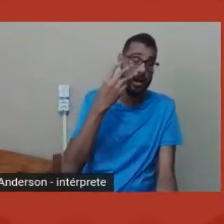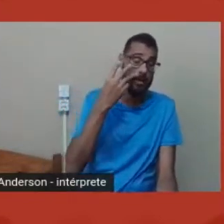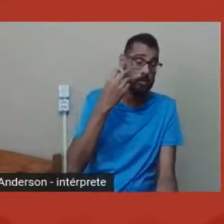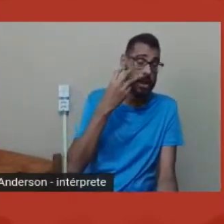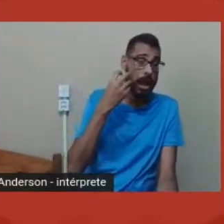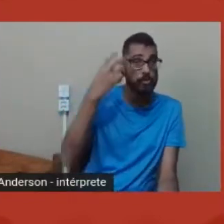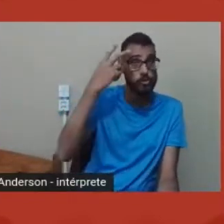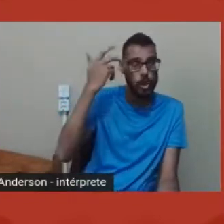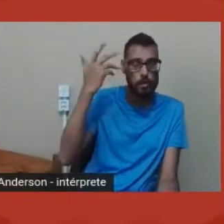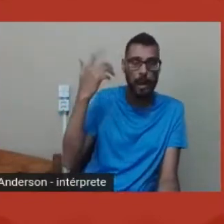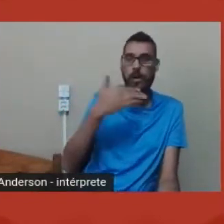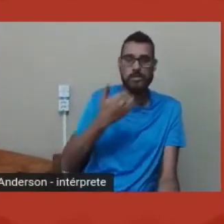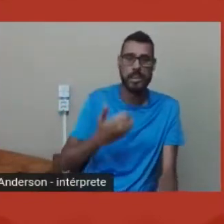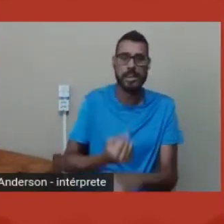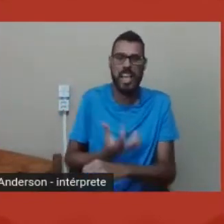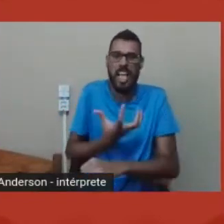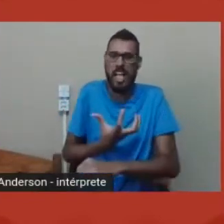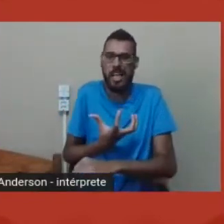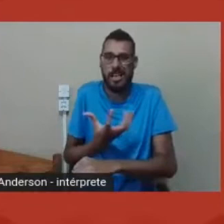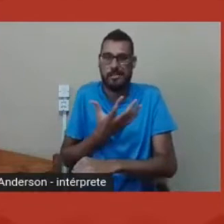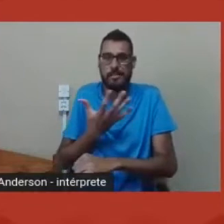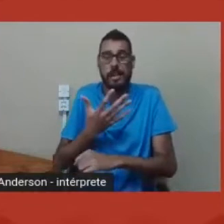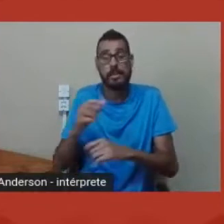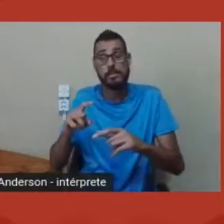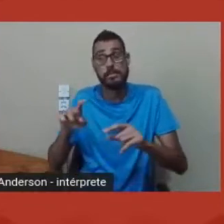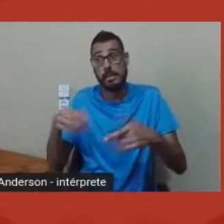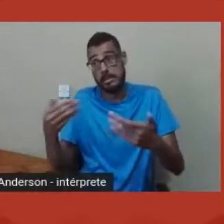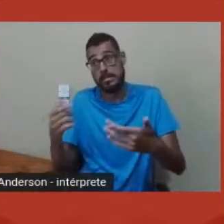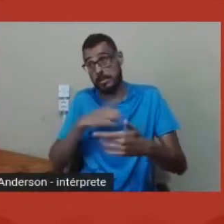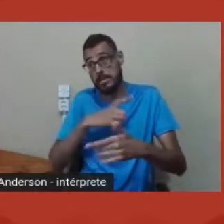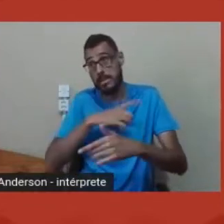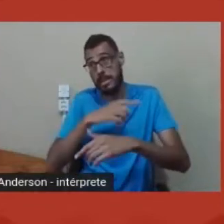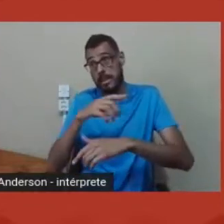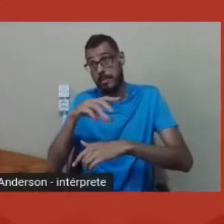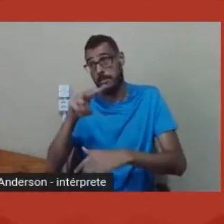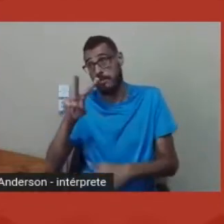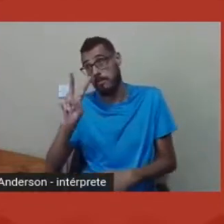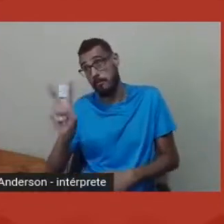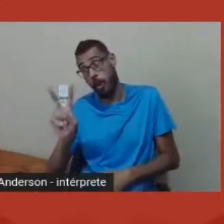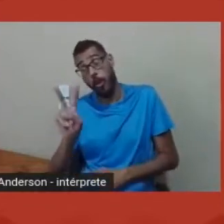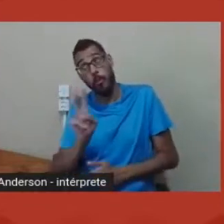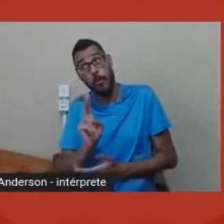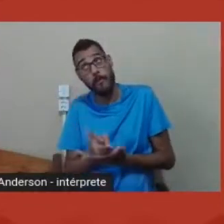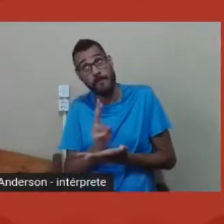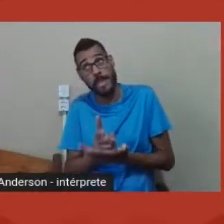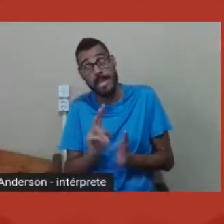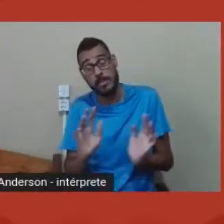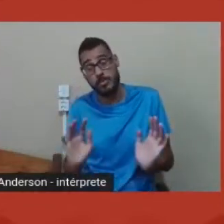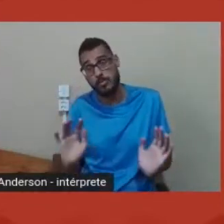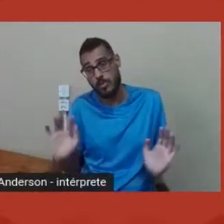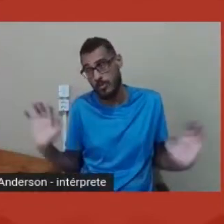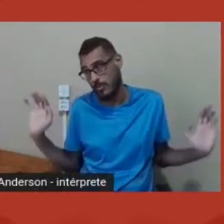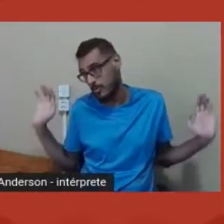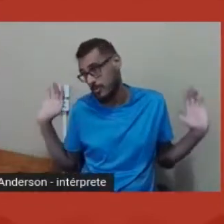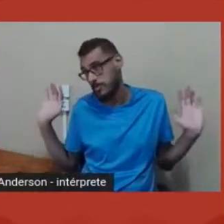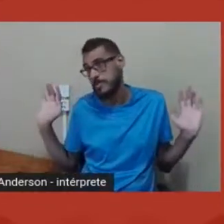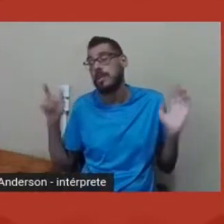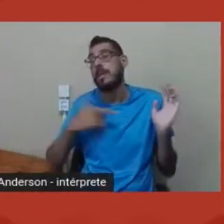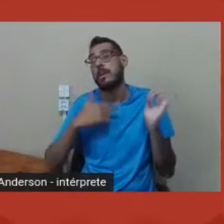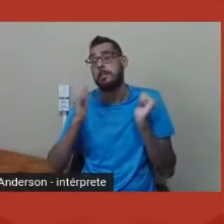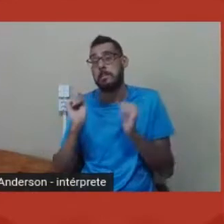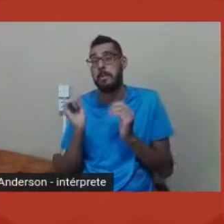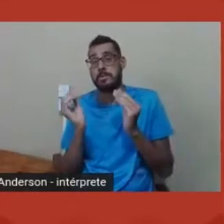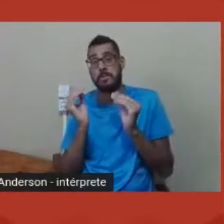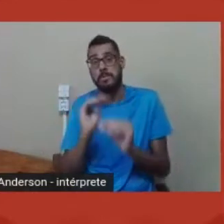ele tem um volume fixo. eu posso colocar